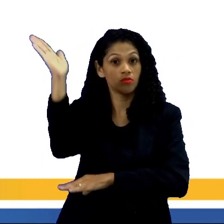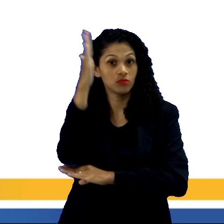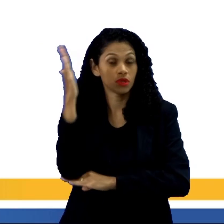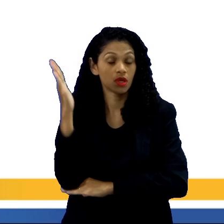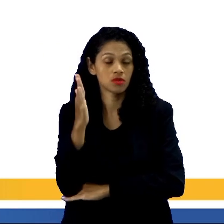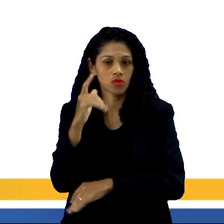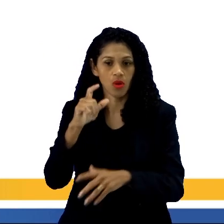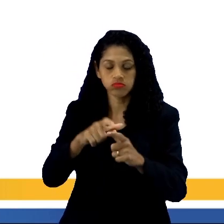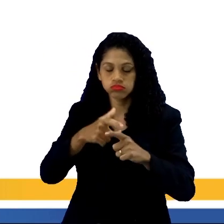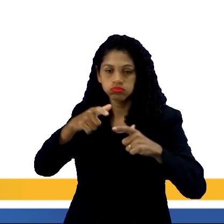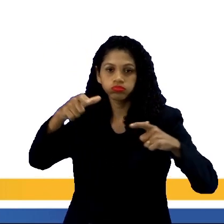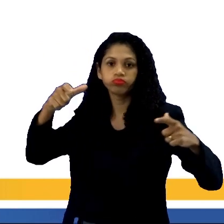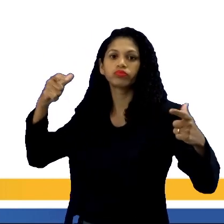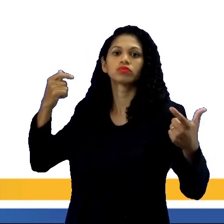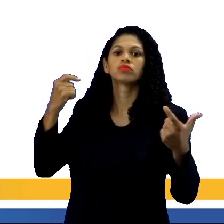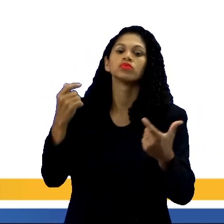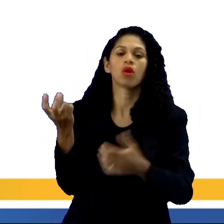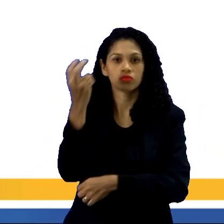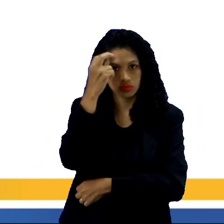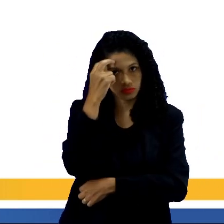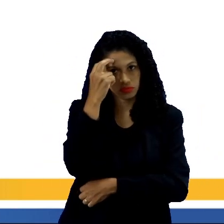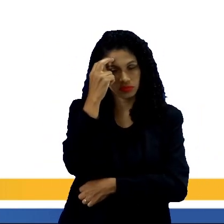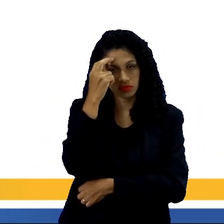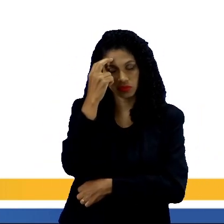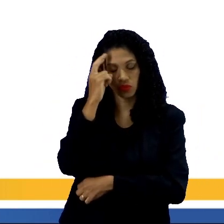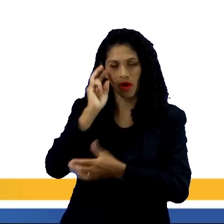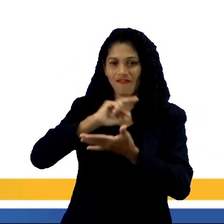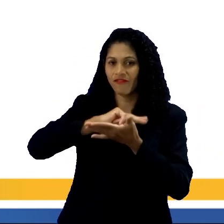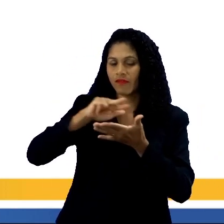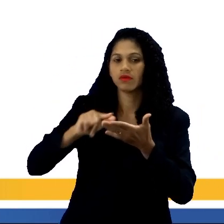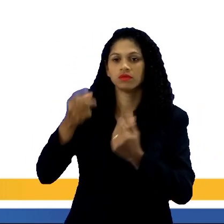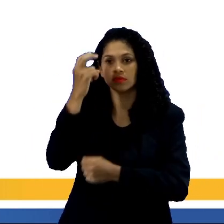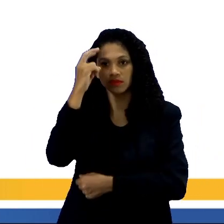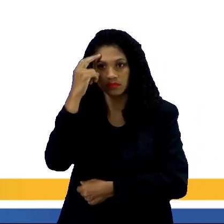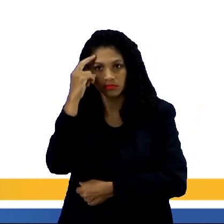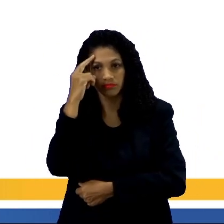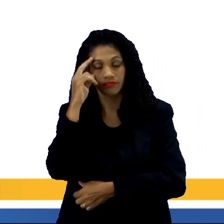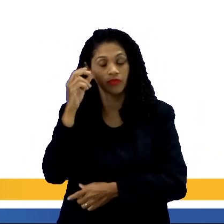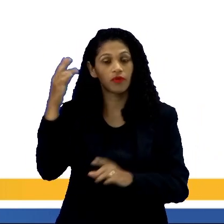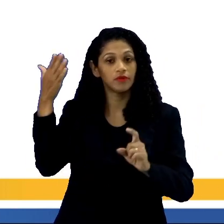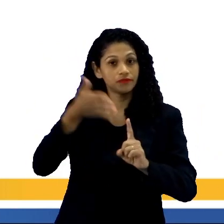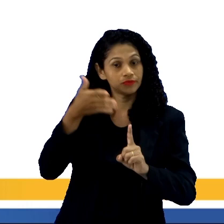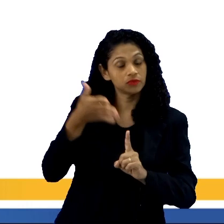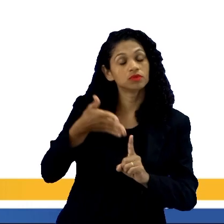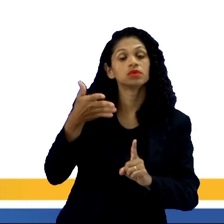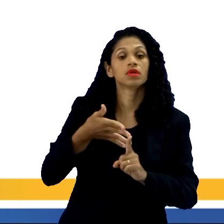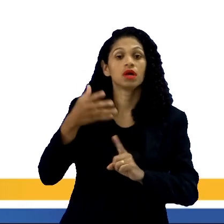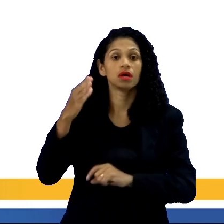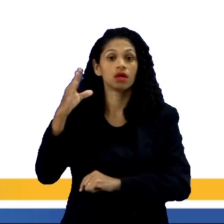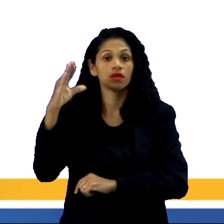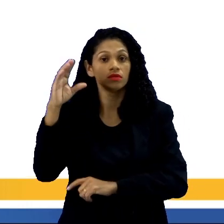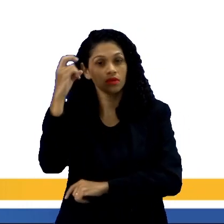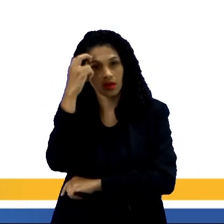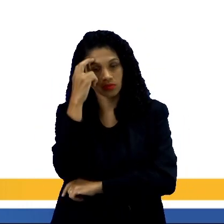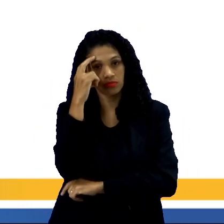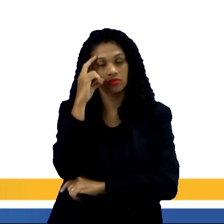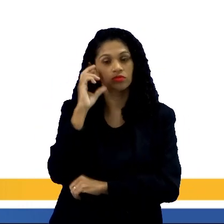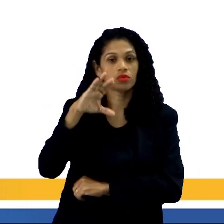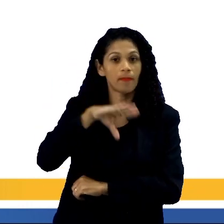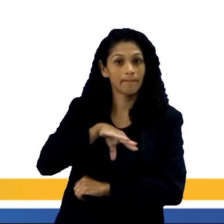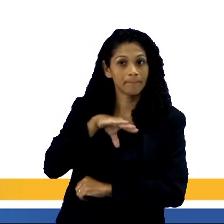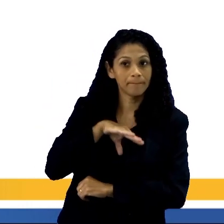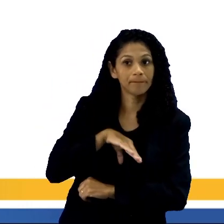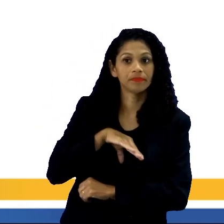continentais. Inicialmente povoado por indígenas, esse foi influenciado por cultura portuguesa no período colonial, fazendo assim que a